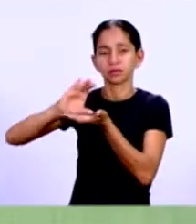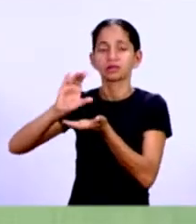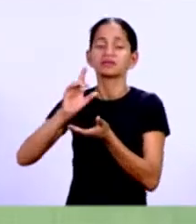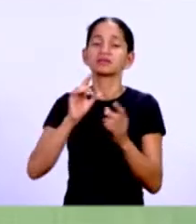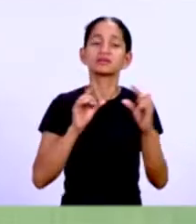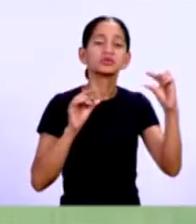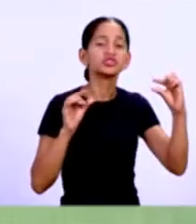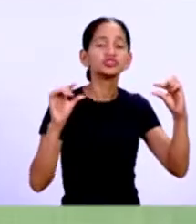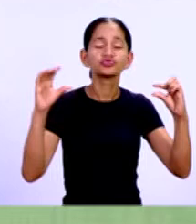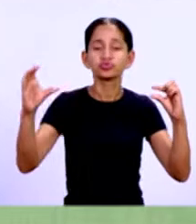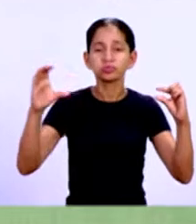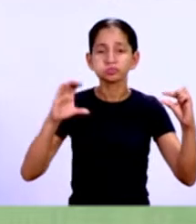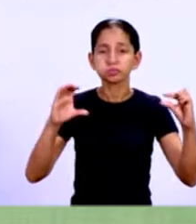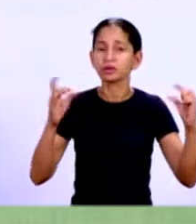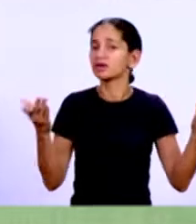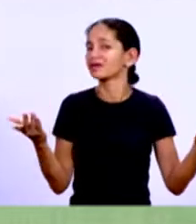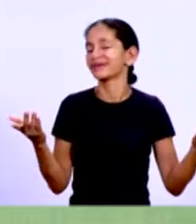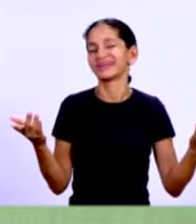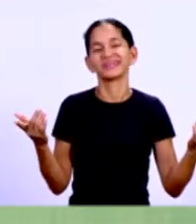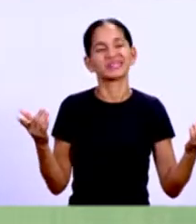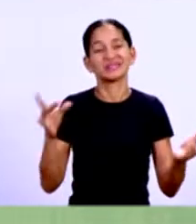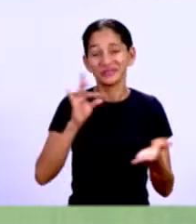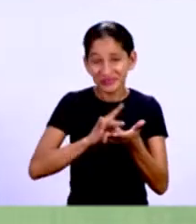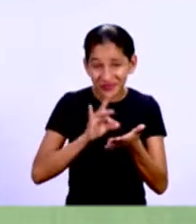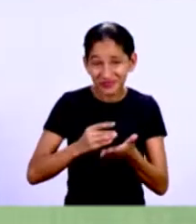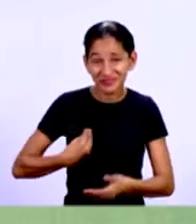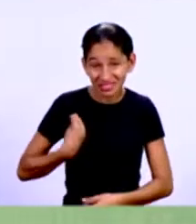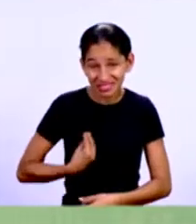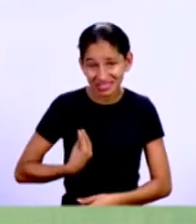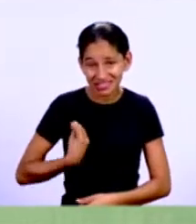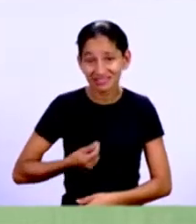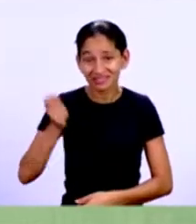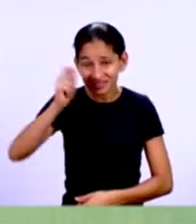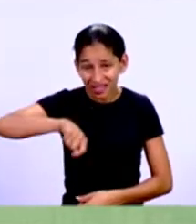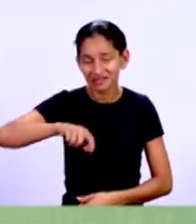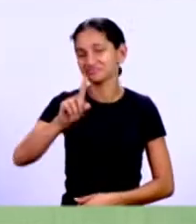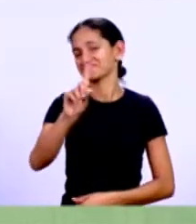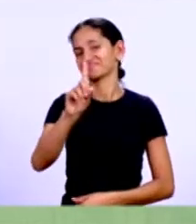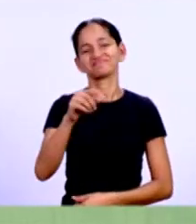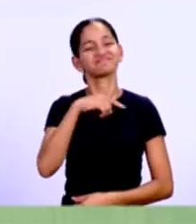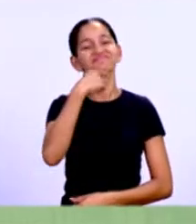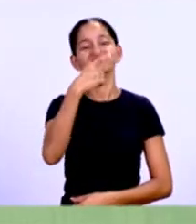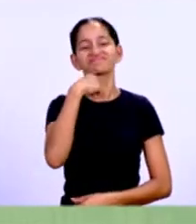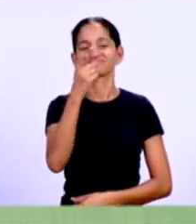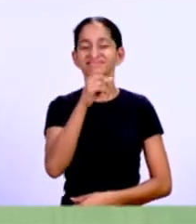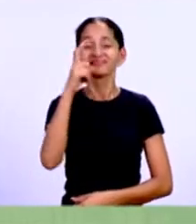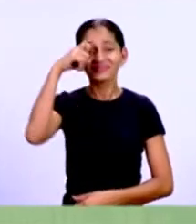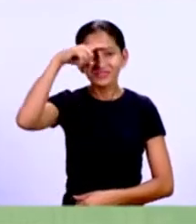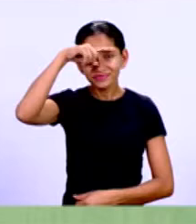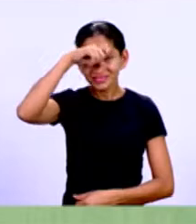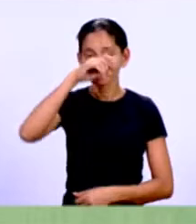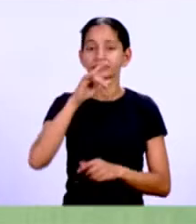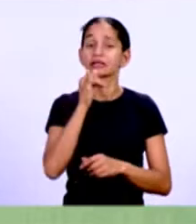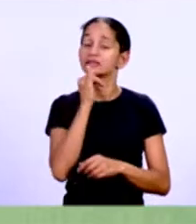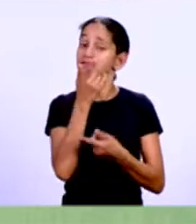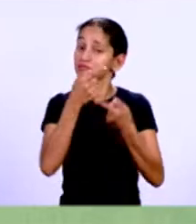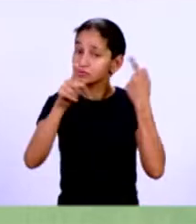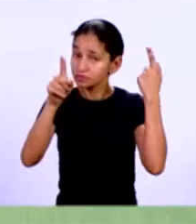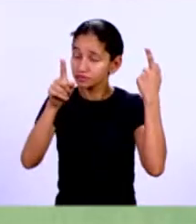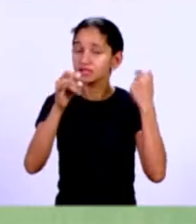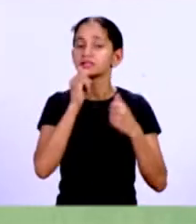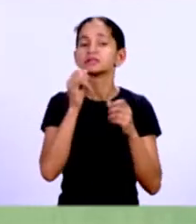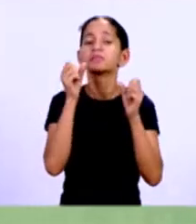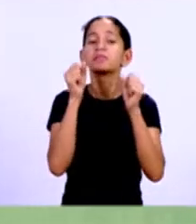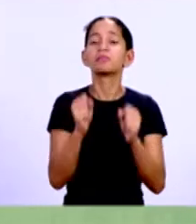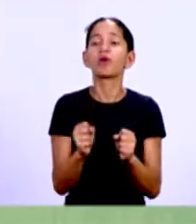baixo, você está no melhor dos mundos. Mas na vida real, poucas vezes você vai estar nessa situação. Por outro lado, a gente poderia